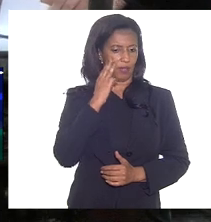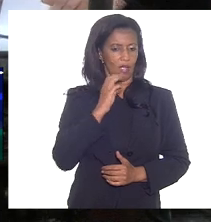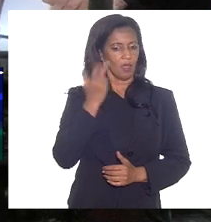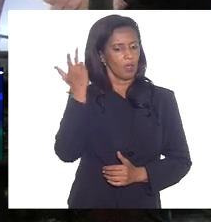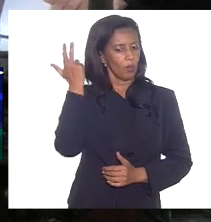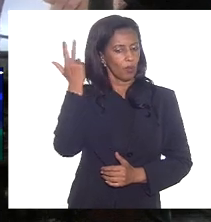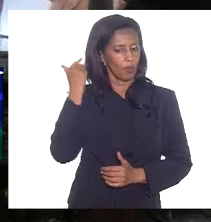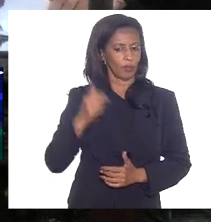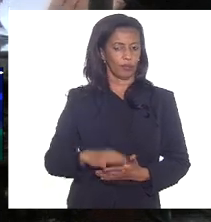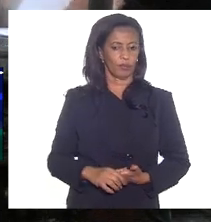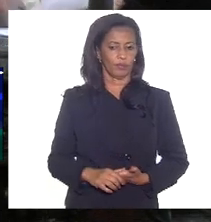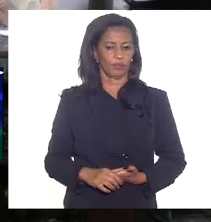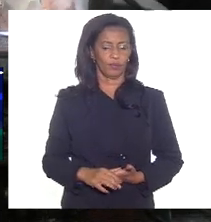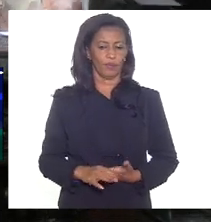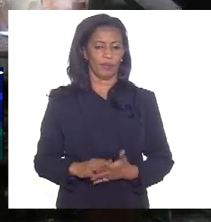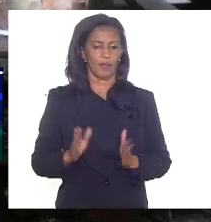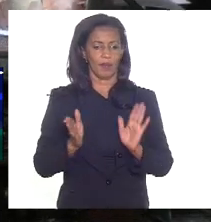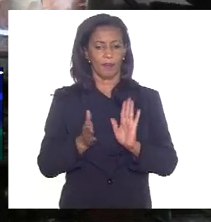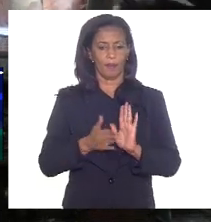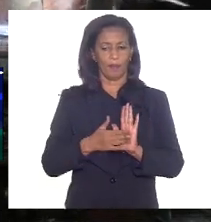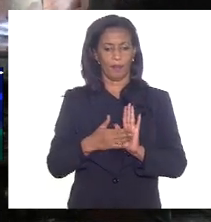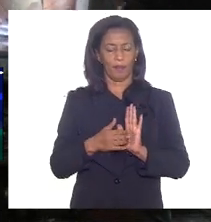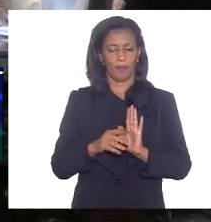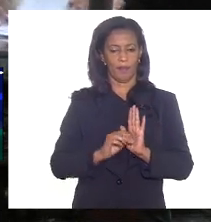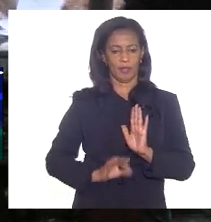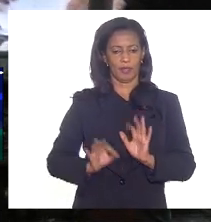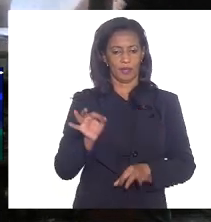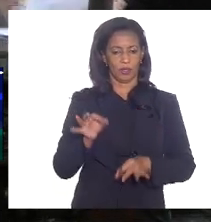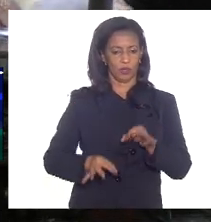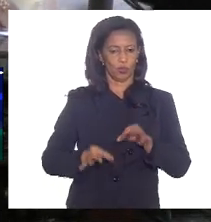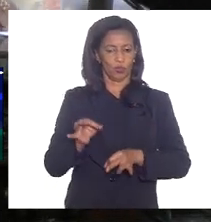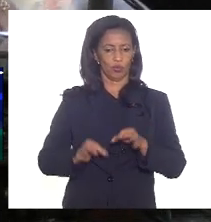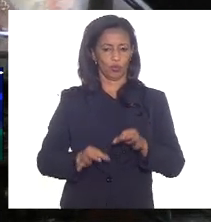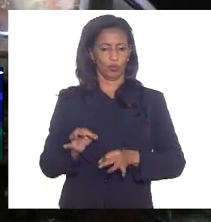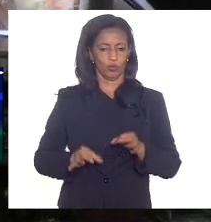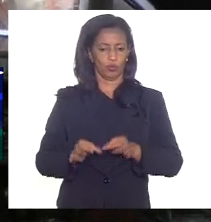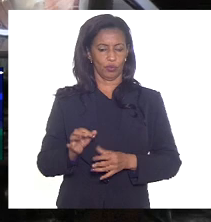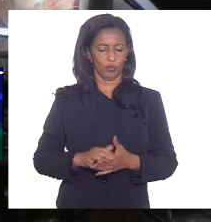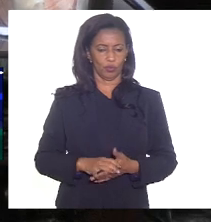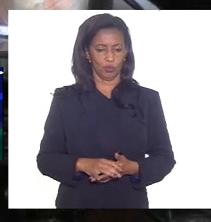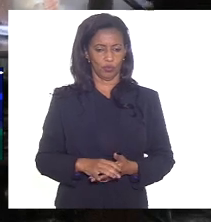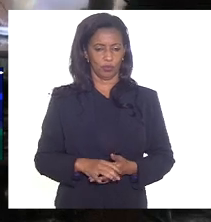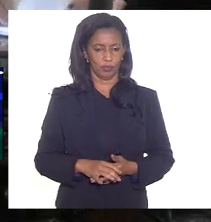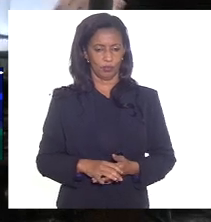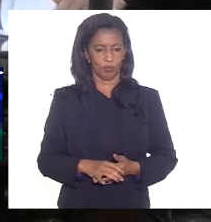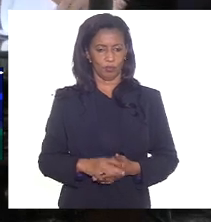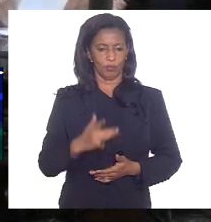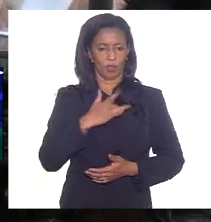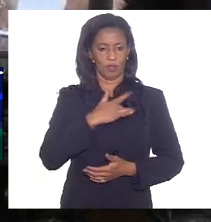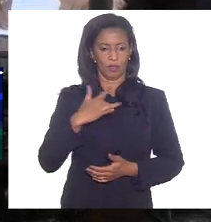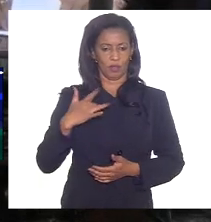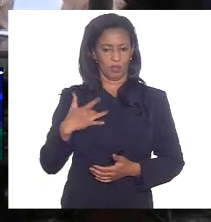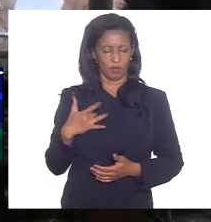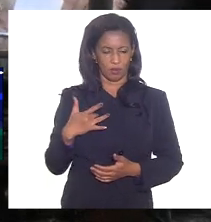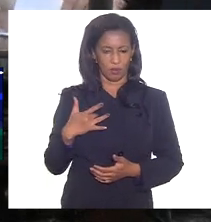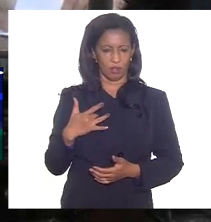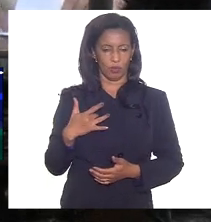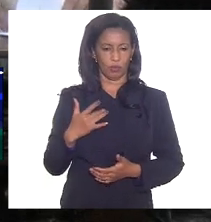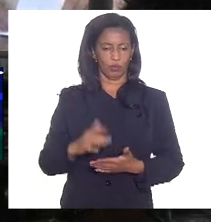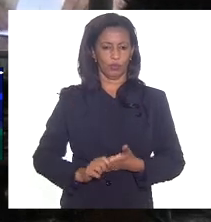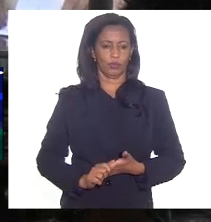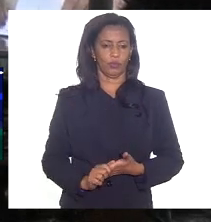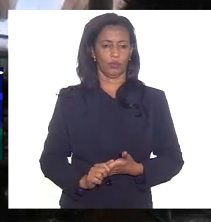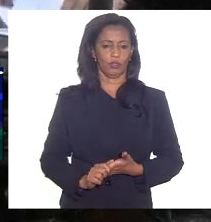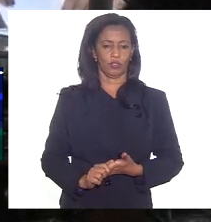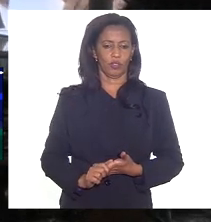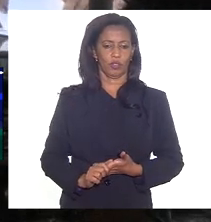Coelho. Pendendo de pareceres das comissões de Constituição, Justiça, de Saneamento Ambiental, Defesa do Meio Ambiente, de Saúde, de Assuntos Municipais, Desenvolvimento Regional, de